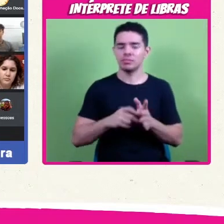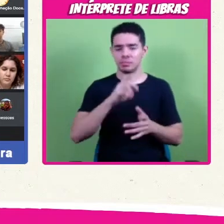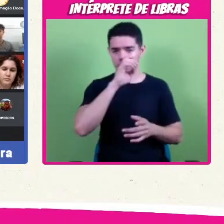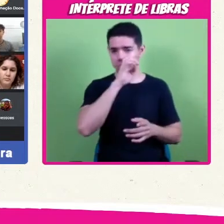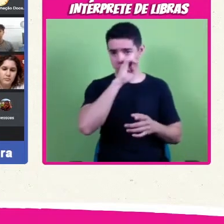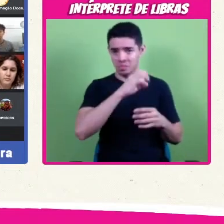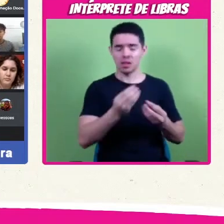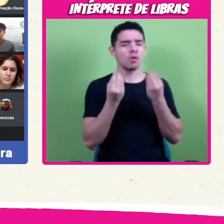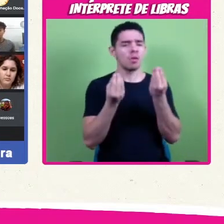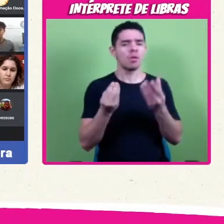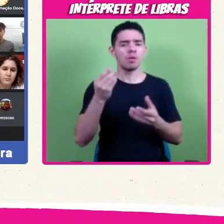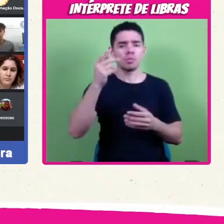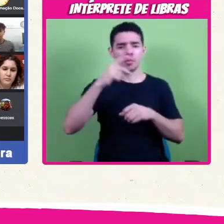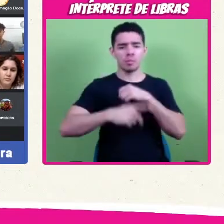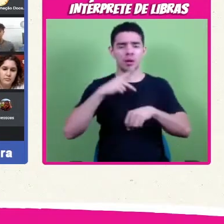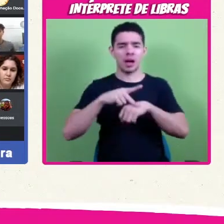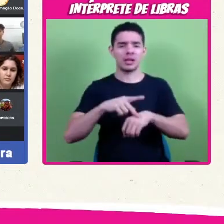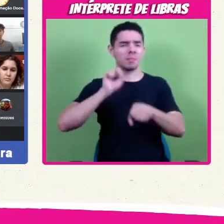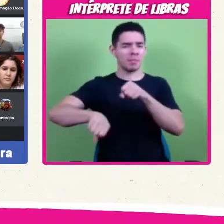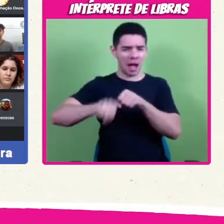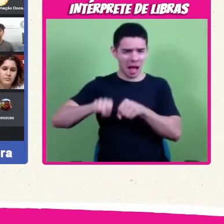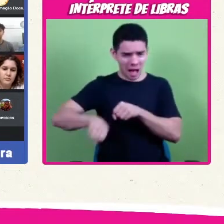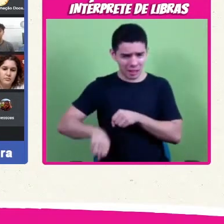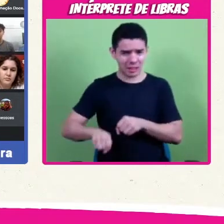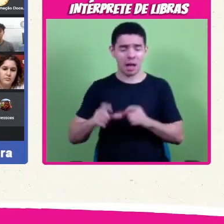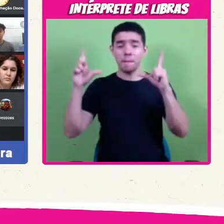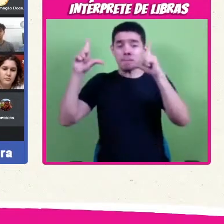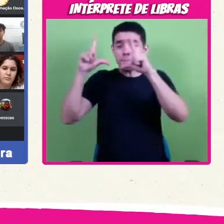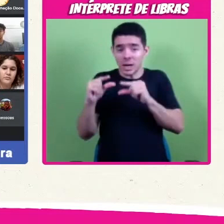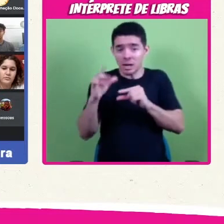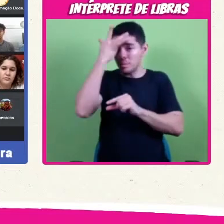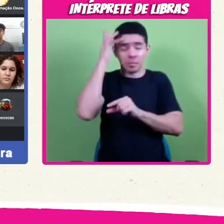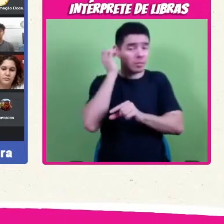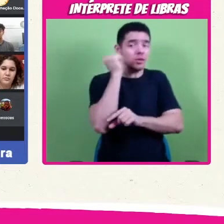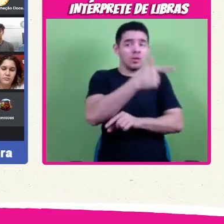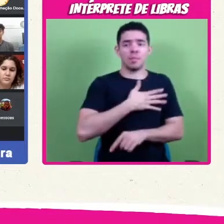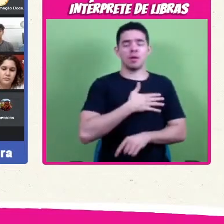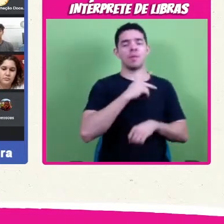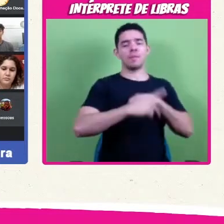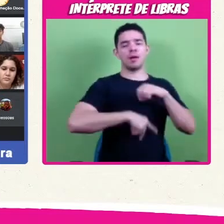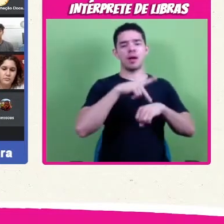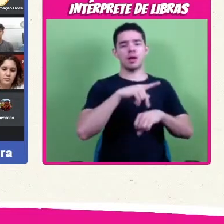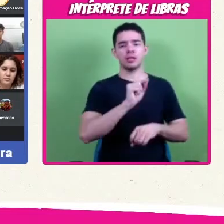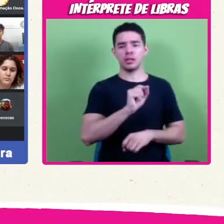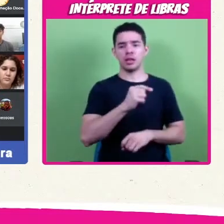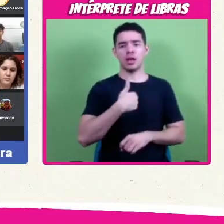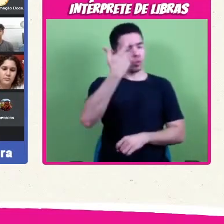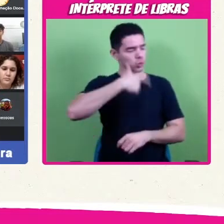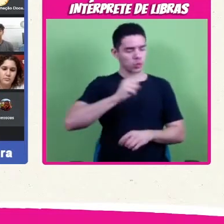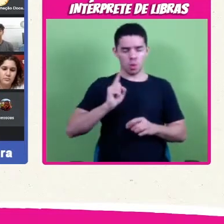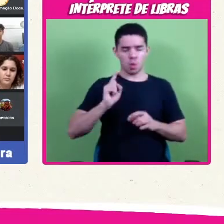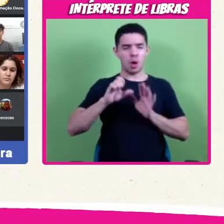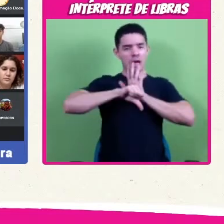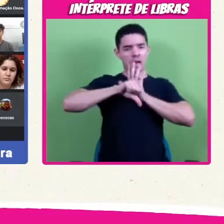que criminaliza a nossa existência mata menos pessoas do que o meu país, no qual eu não sou criminalizada por ser uma